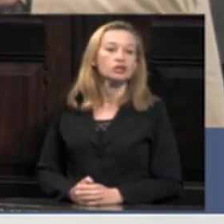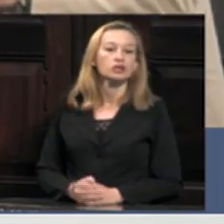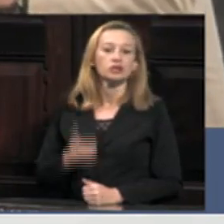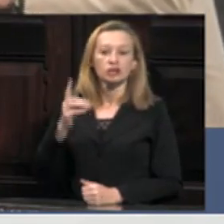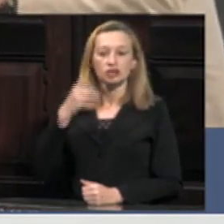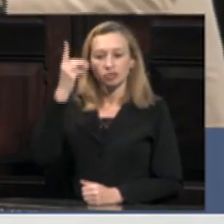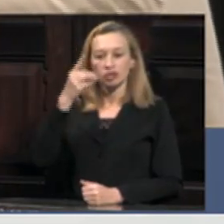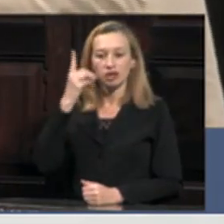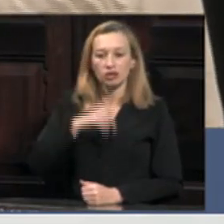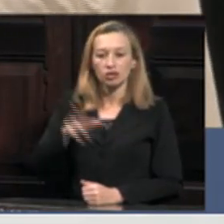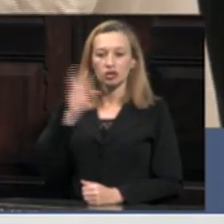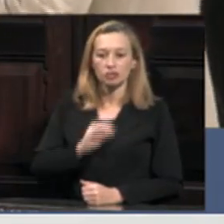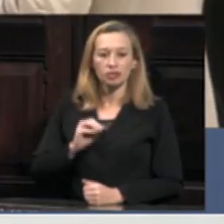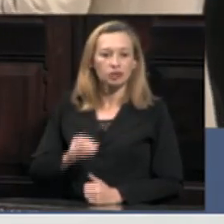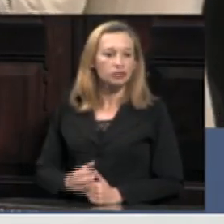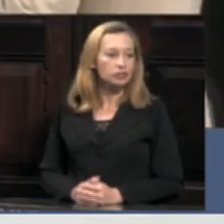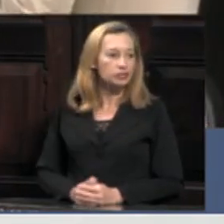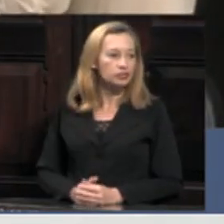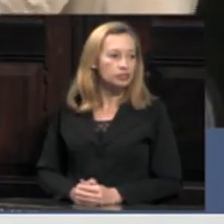Paulo.